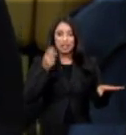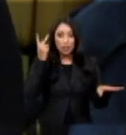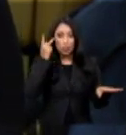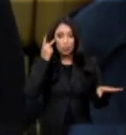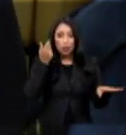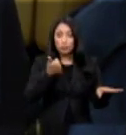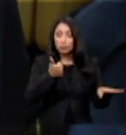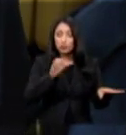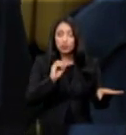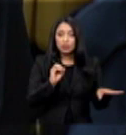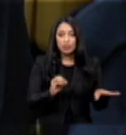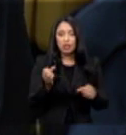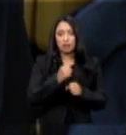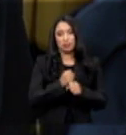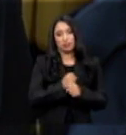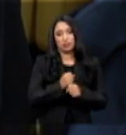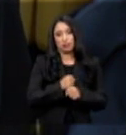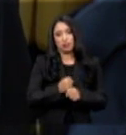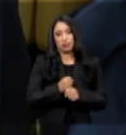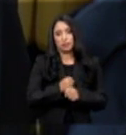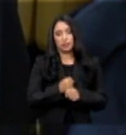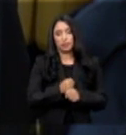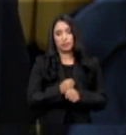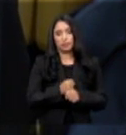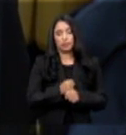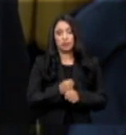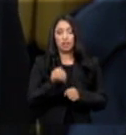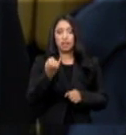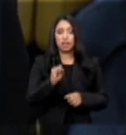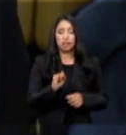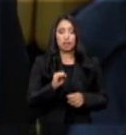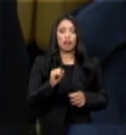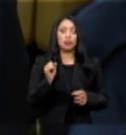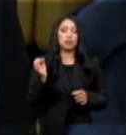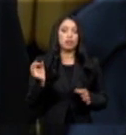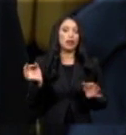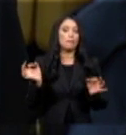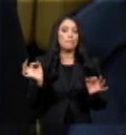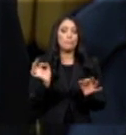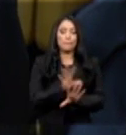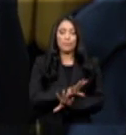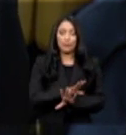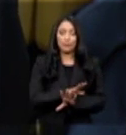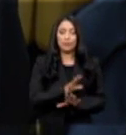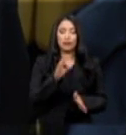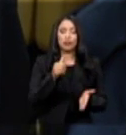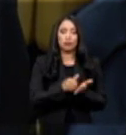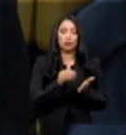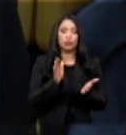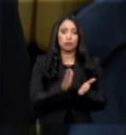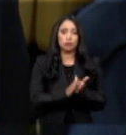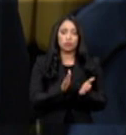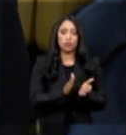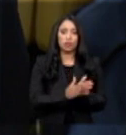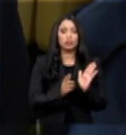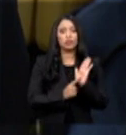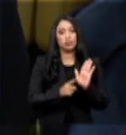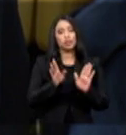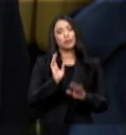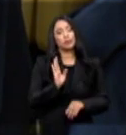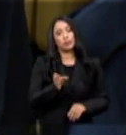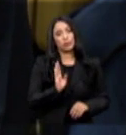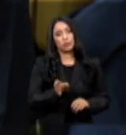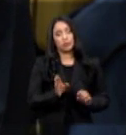anos. E, evidentemente, que a extinção dos contratos de arrendamento dos bens operacionais já apontaram